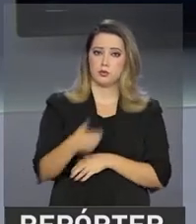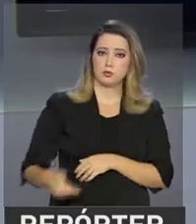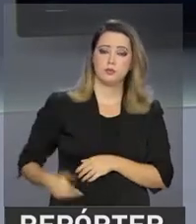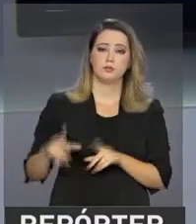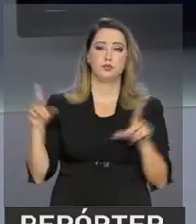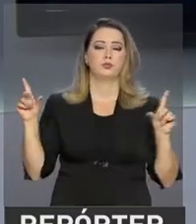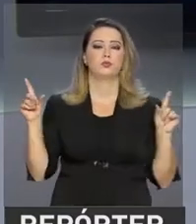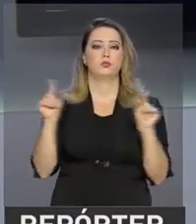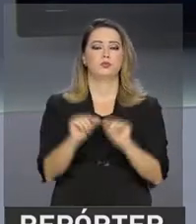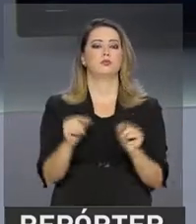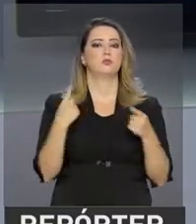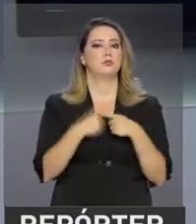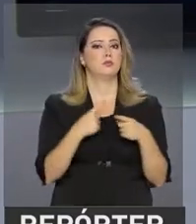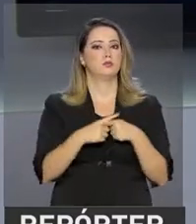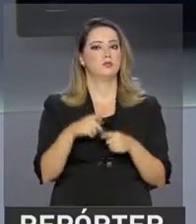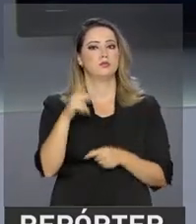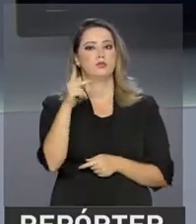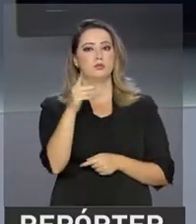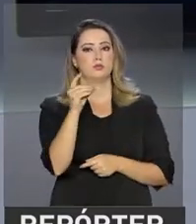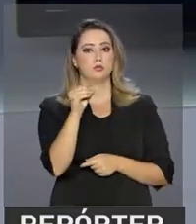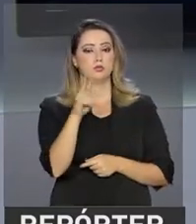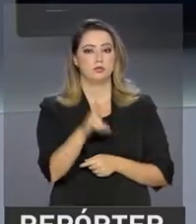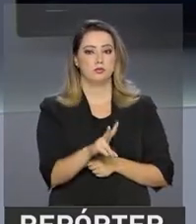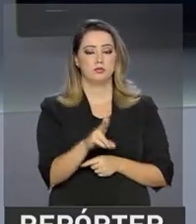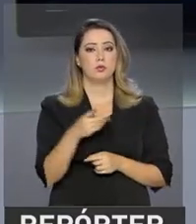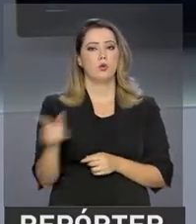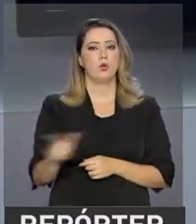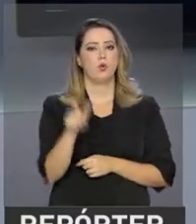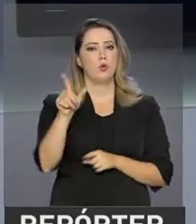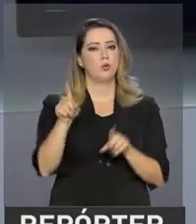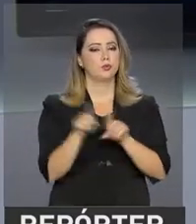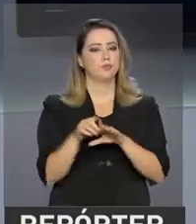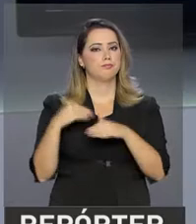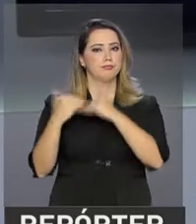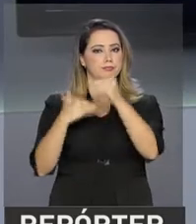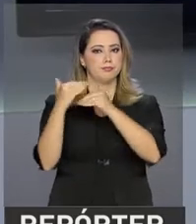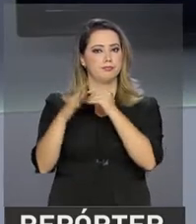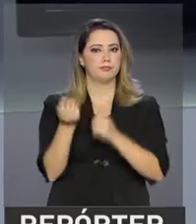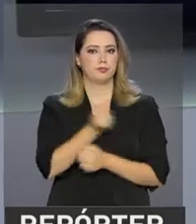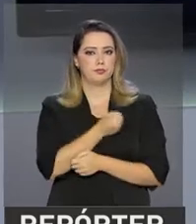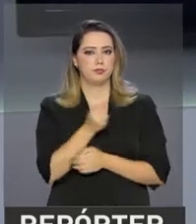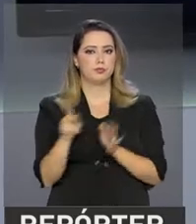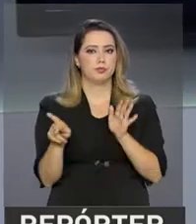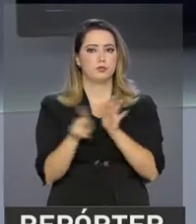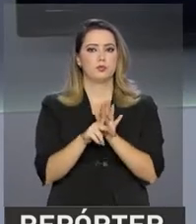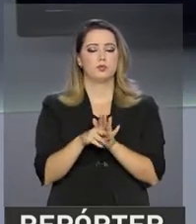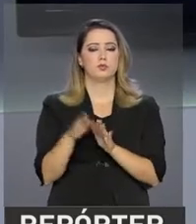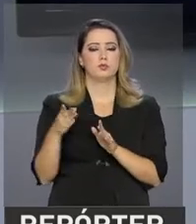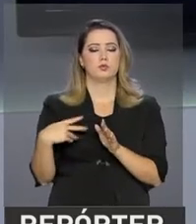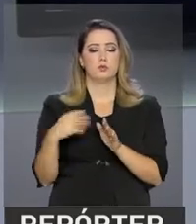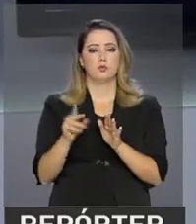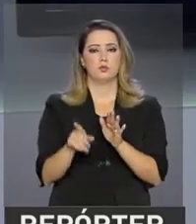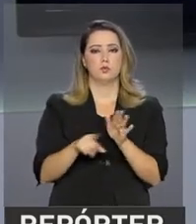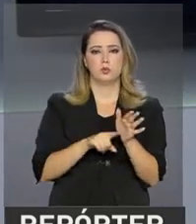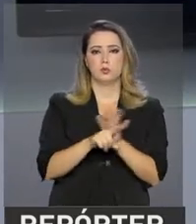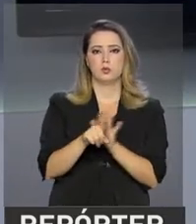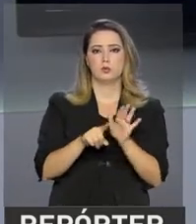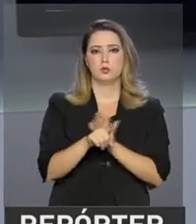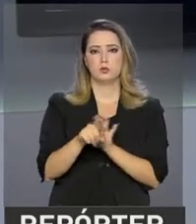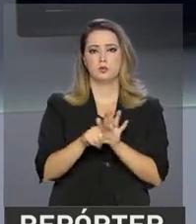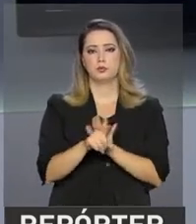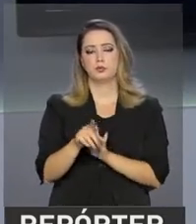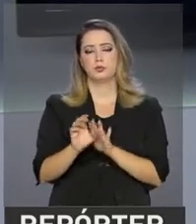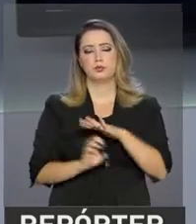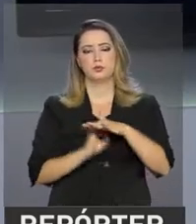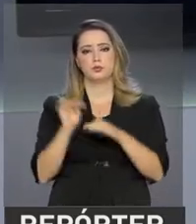de demissão voluntária os pdvs o lucro também aumentou os números são do boletim das estatais federais do terceiro